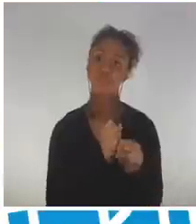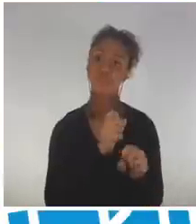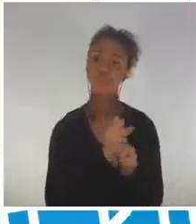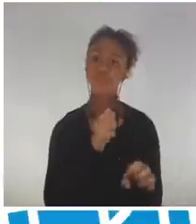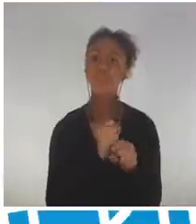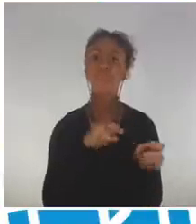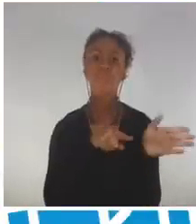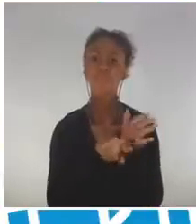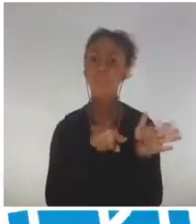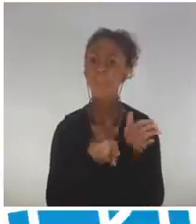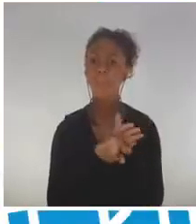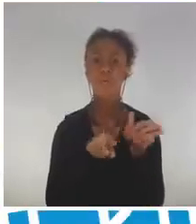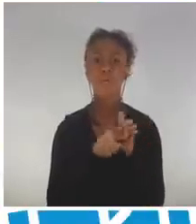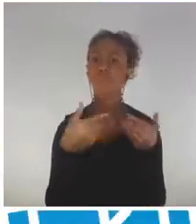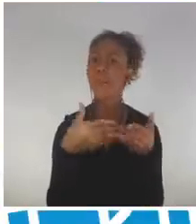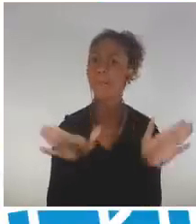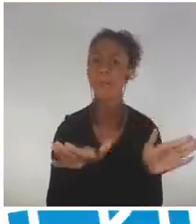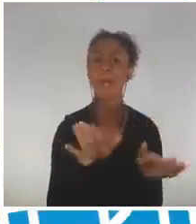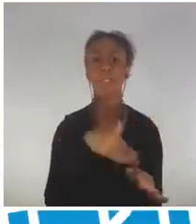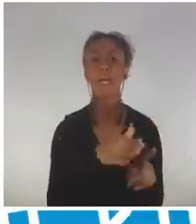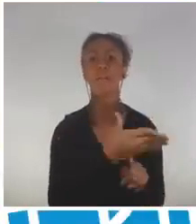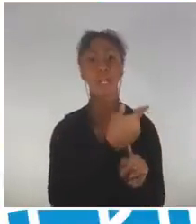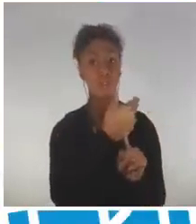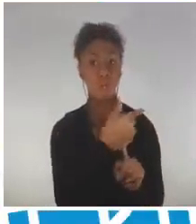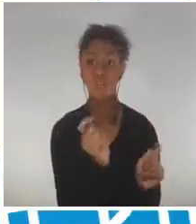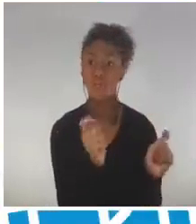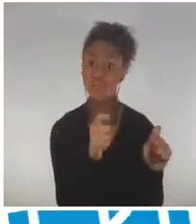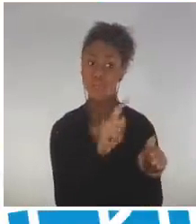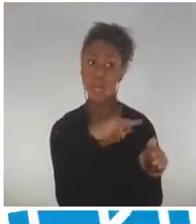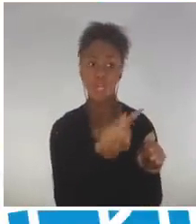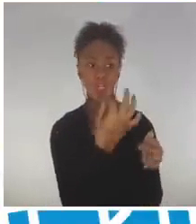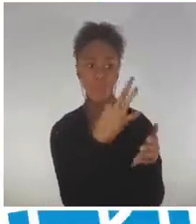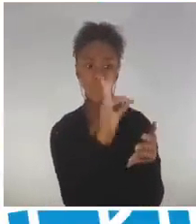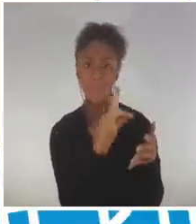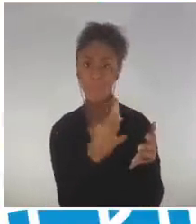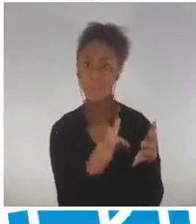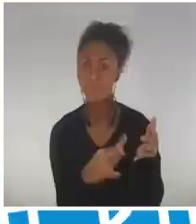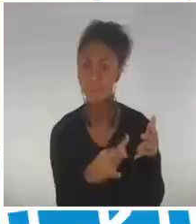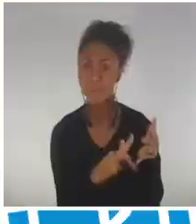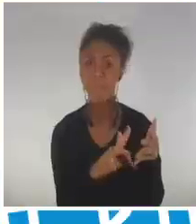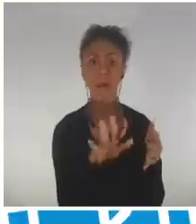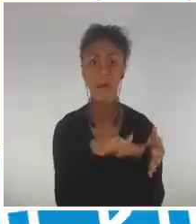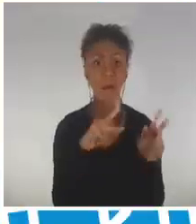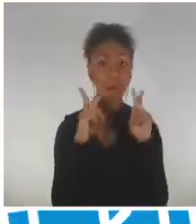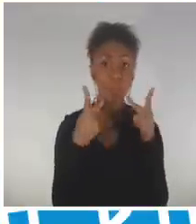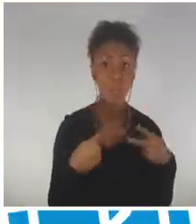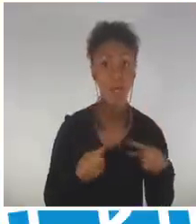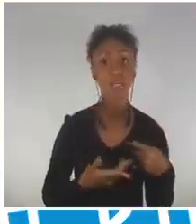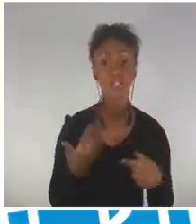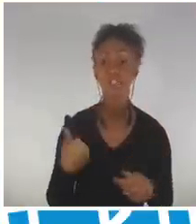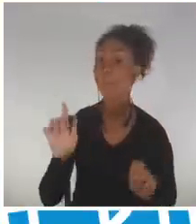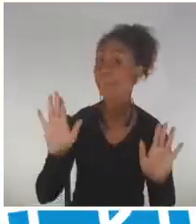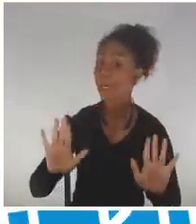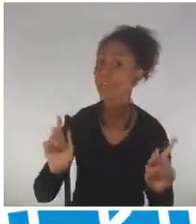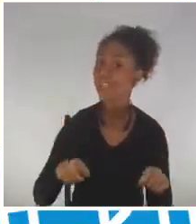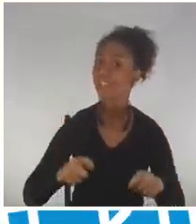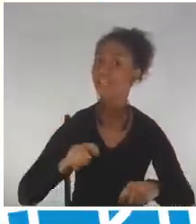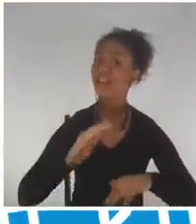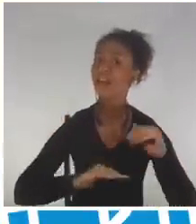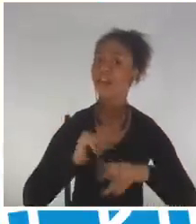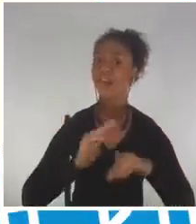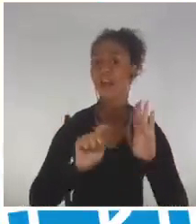temos tecnologia para corrigir, no primeiro momento com mãos humanas, mas mais tarde podemos corrigir por algoritmo.